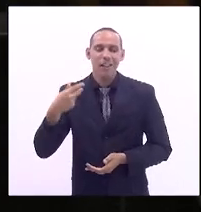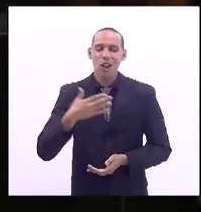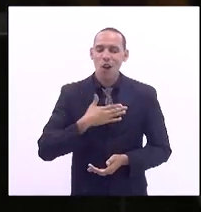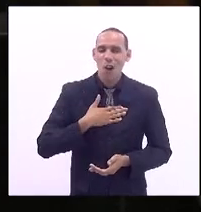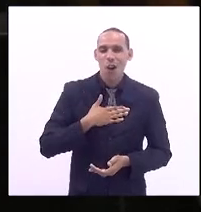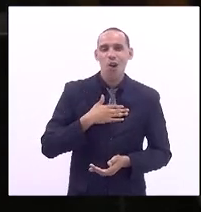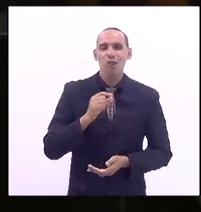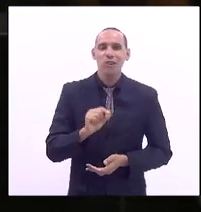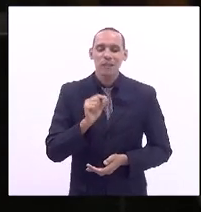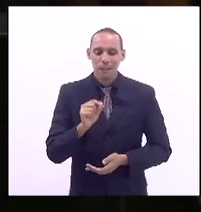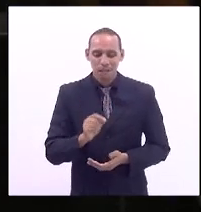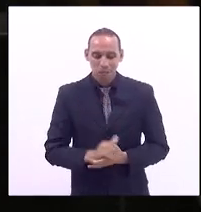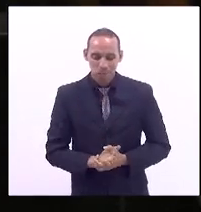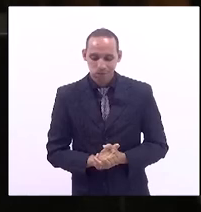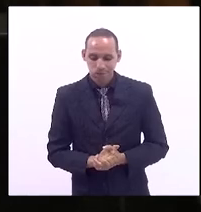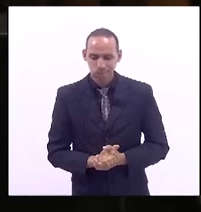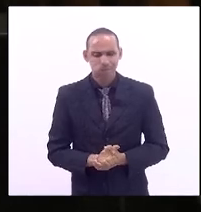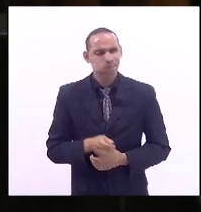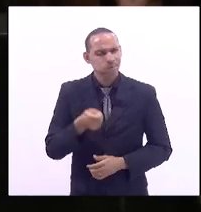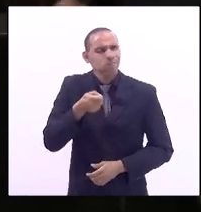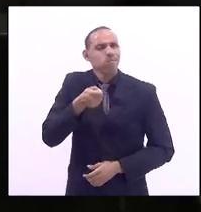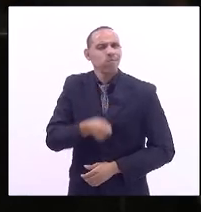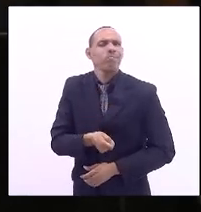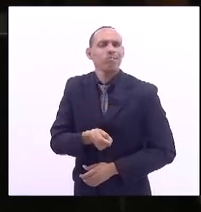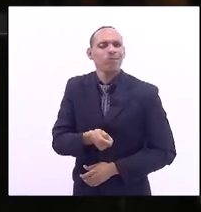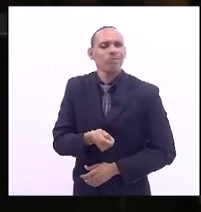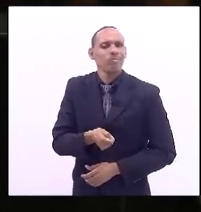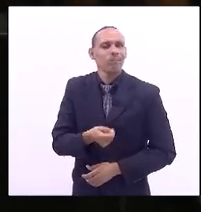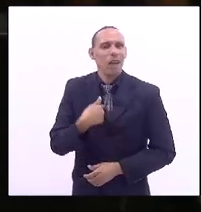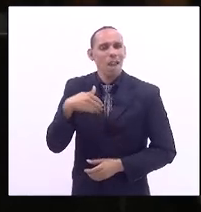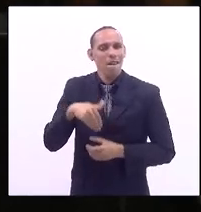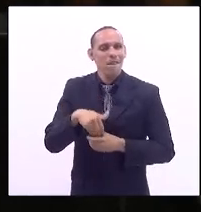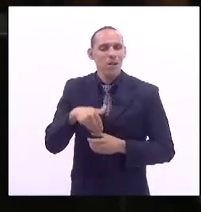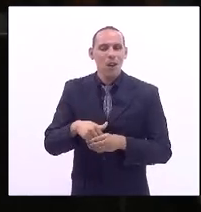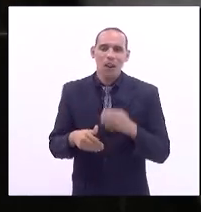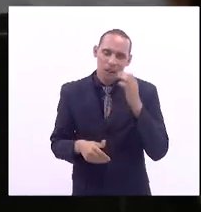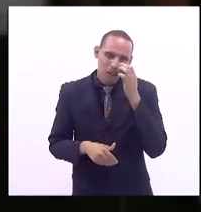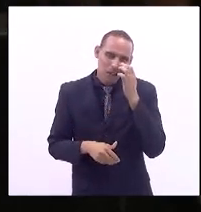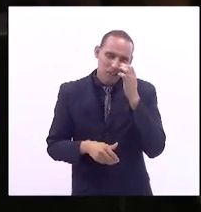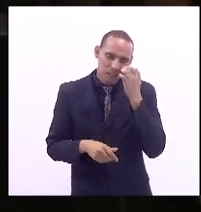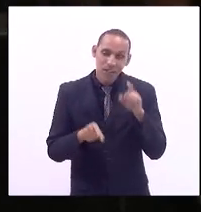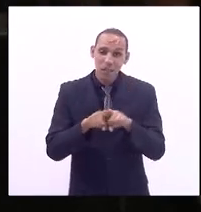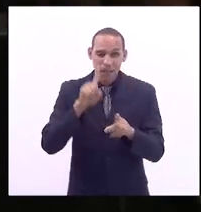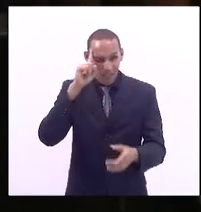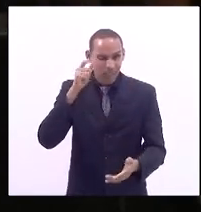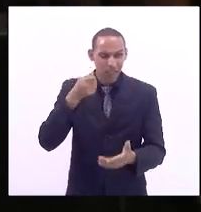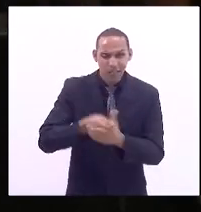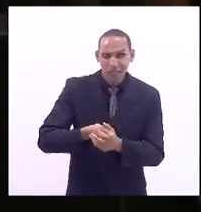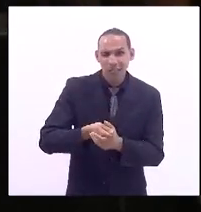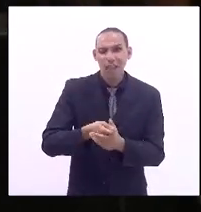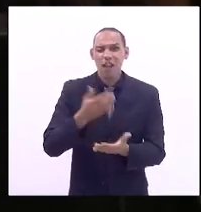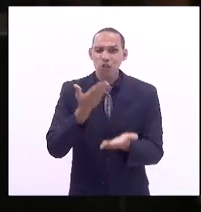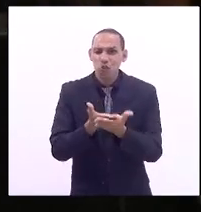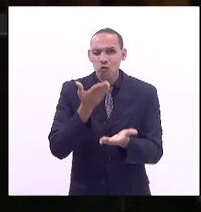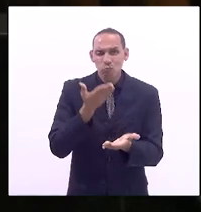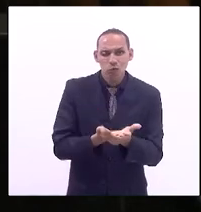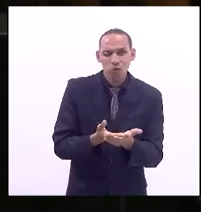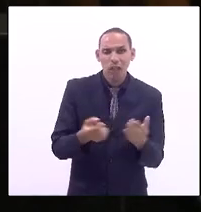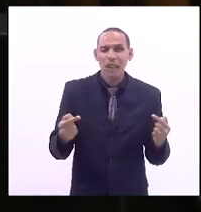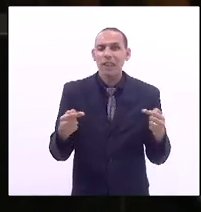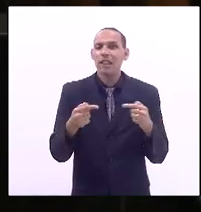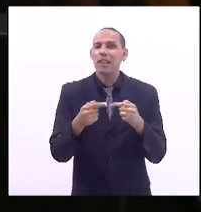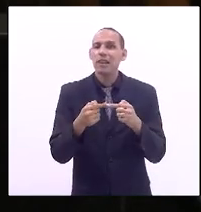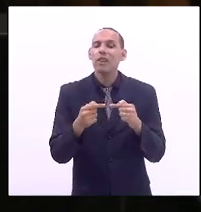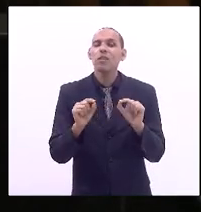gosto muito de ser incisiva nas minhas votações nas minhas decisões nos estudos que eu faço em